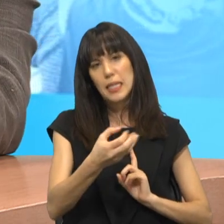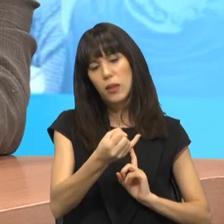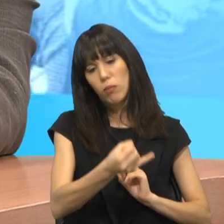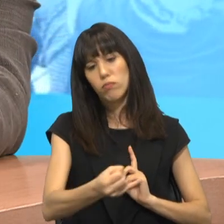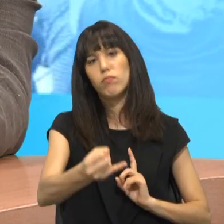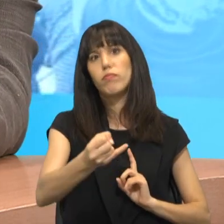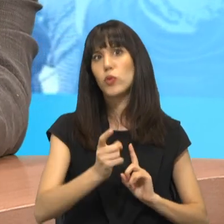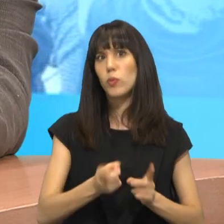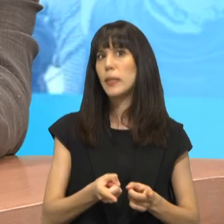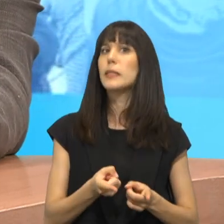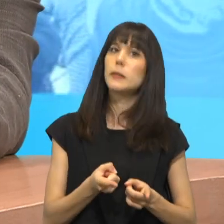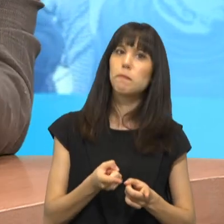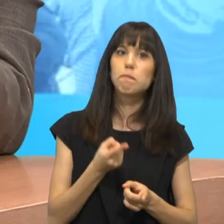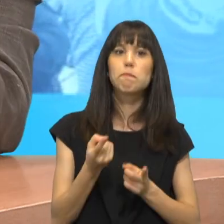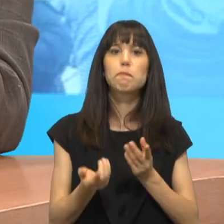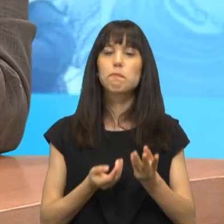a não estar já,